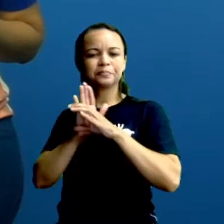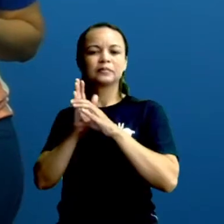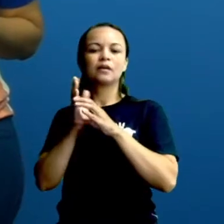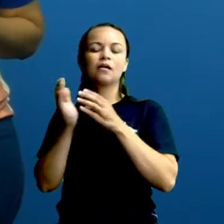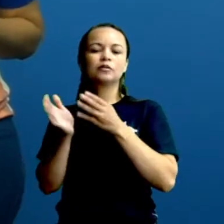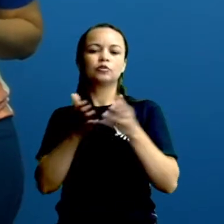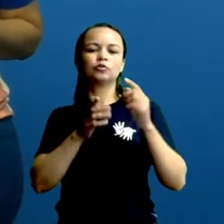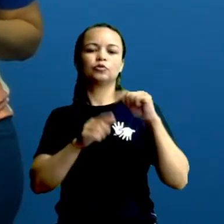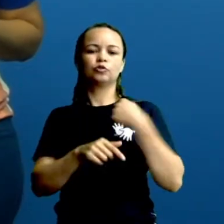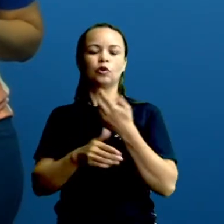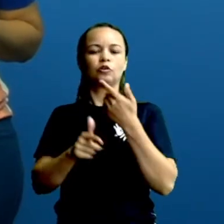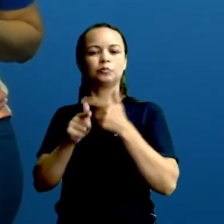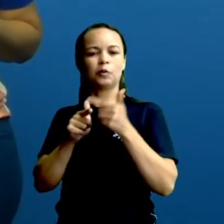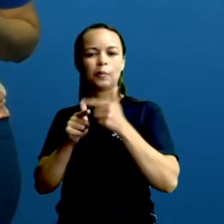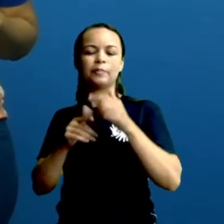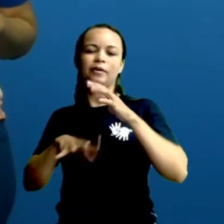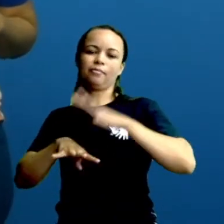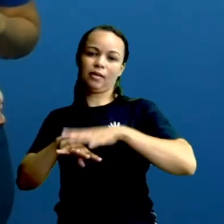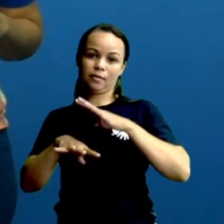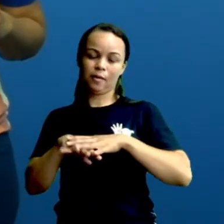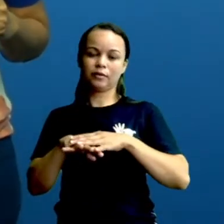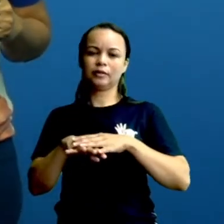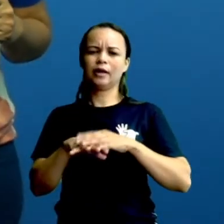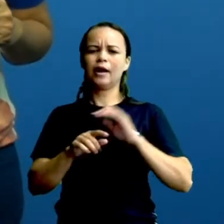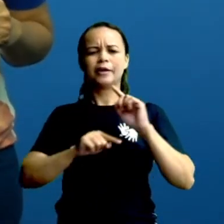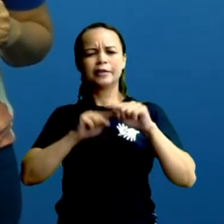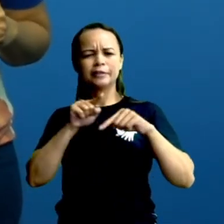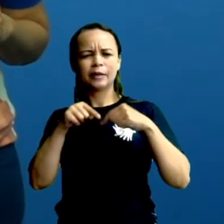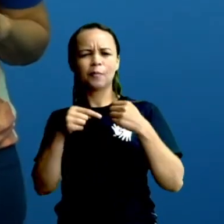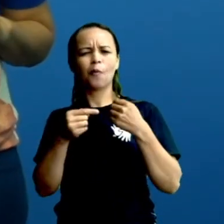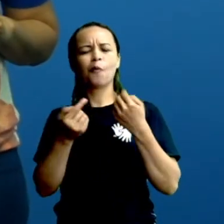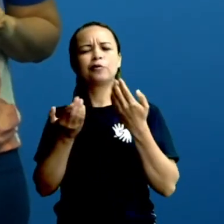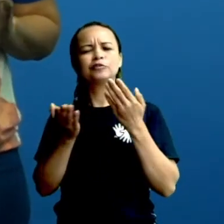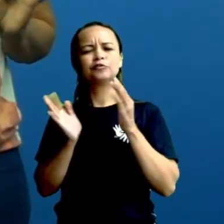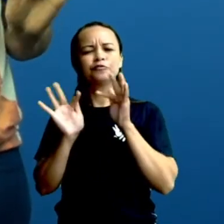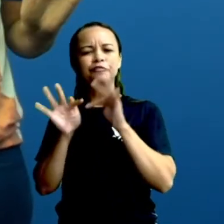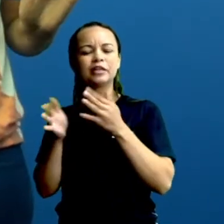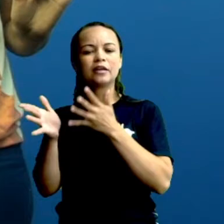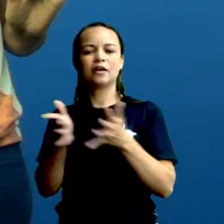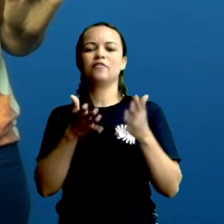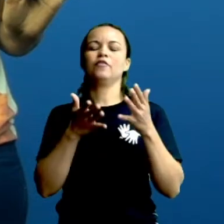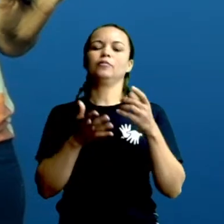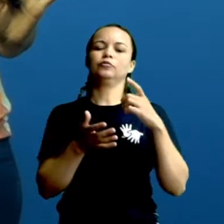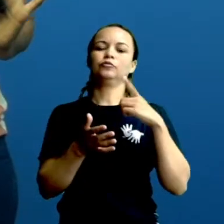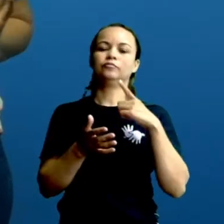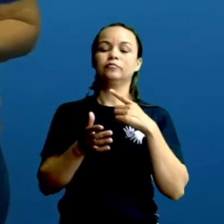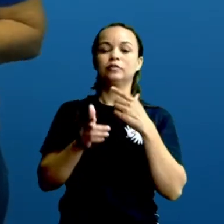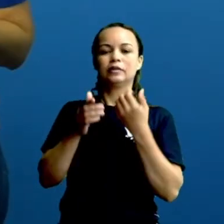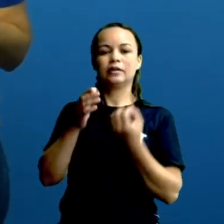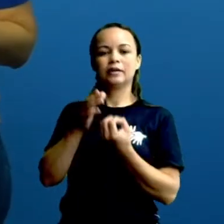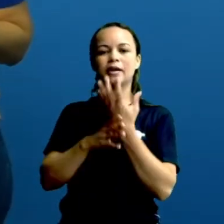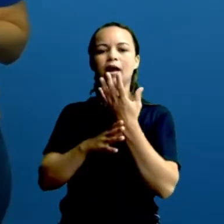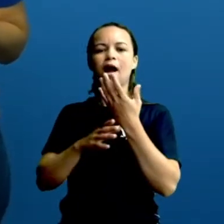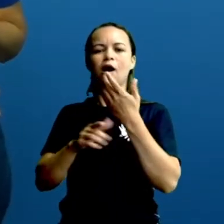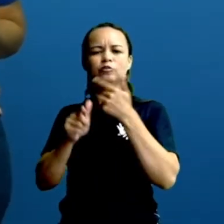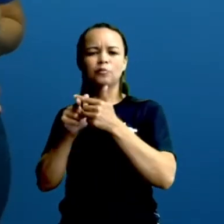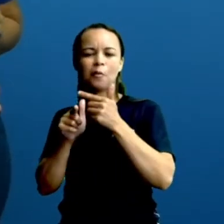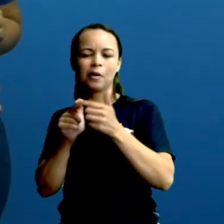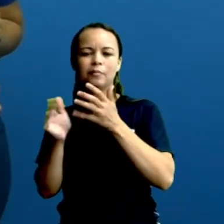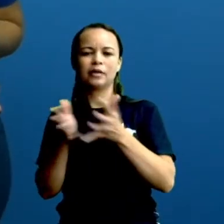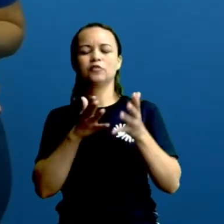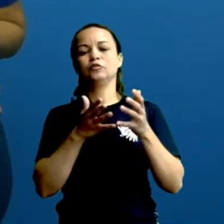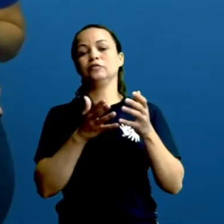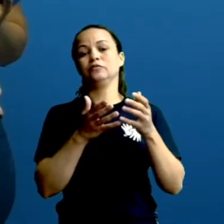dos nossos probleminhas de matemática e já lá para o meio, para o final, nós vamos criar alguns probleminhas, né? Algumas vezes eu vou